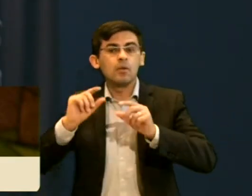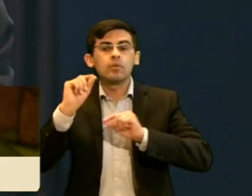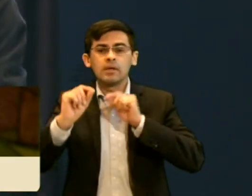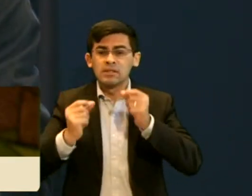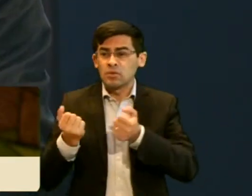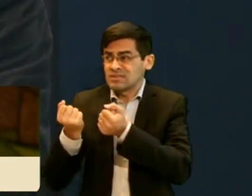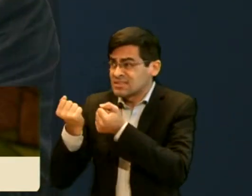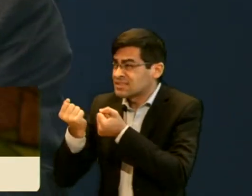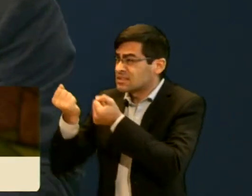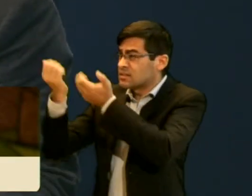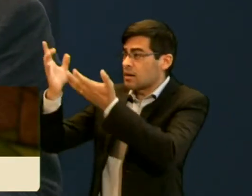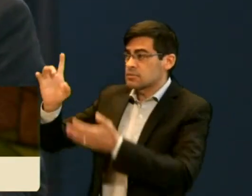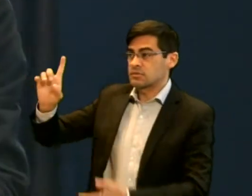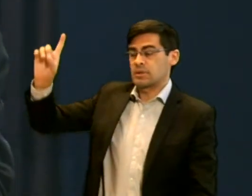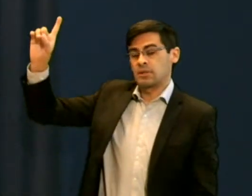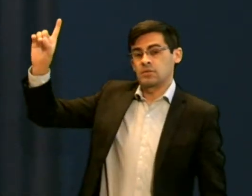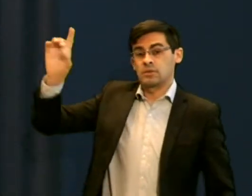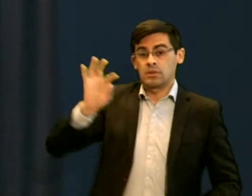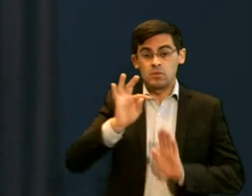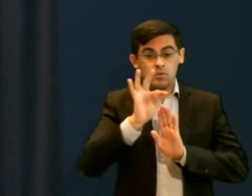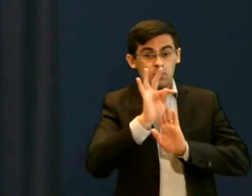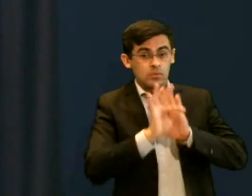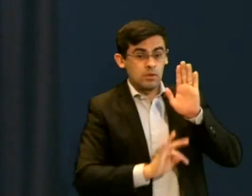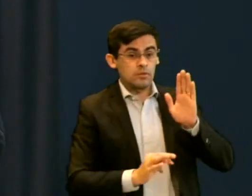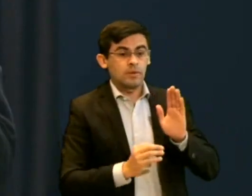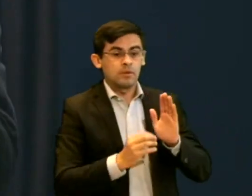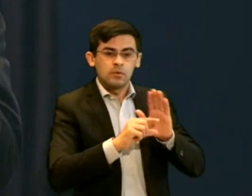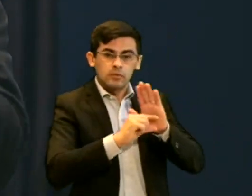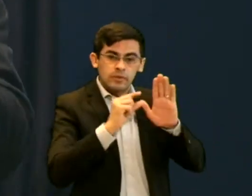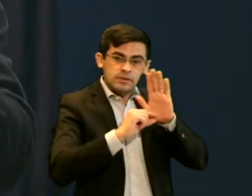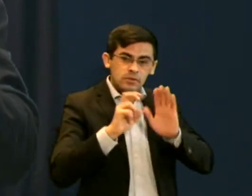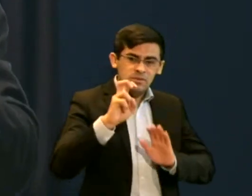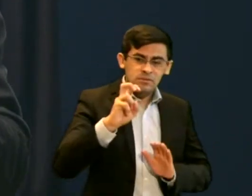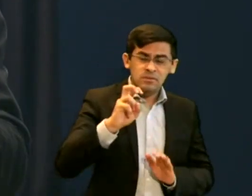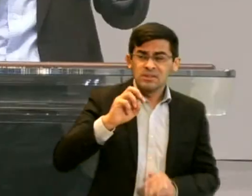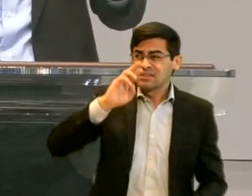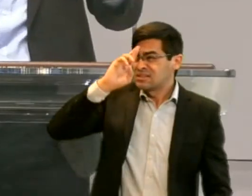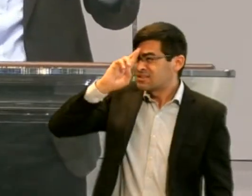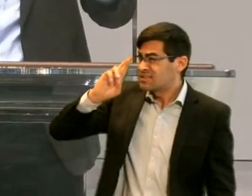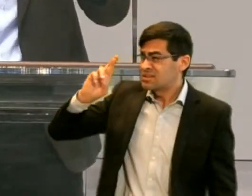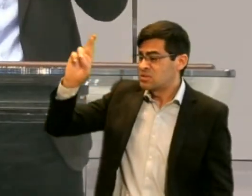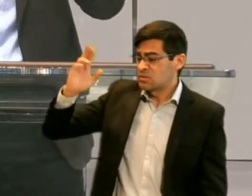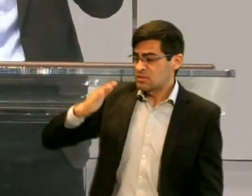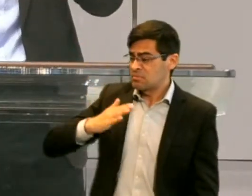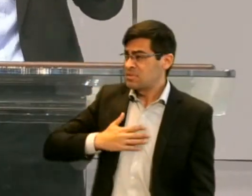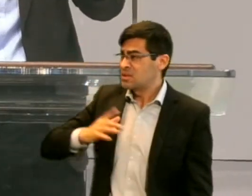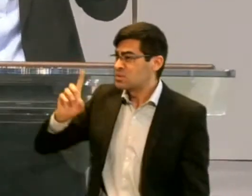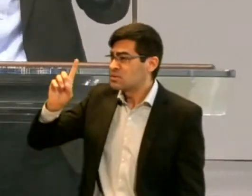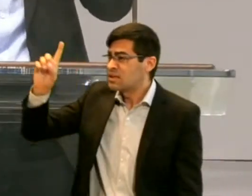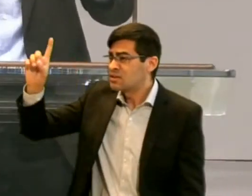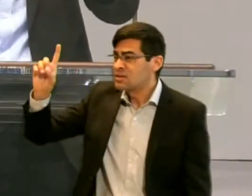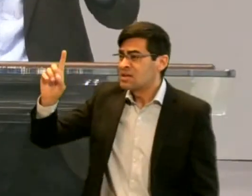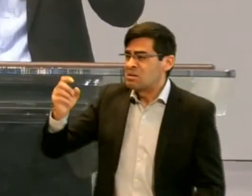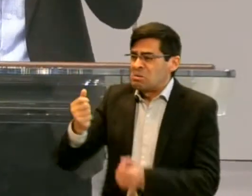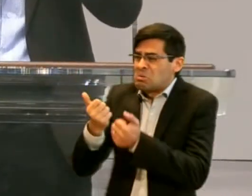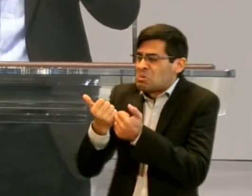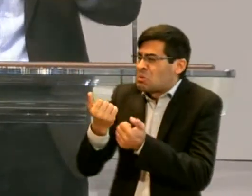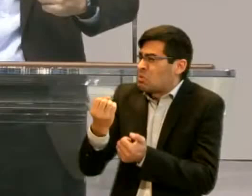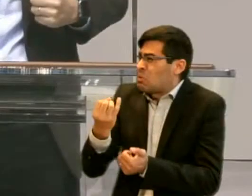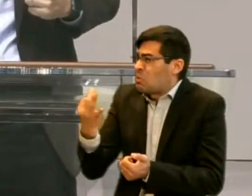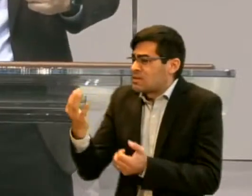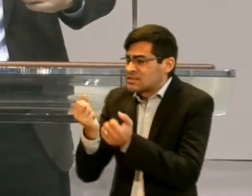entrega. E aí o texto vai dizer no versículo 5, Senhor meu Deus, quantas maravilhas